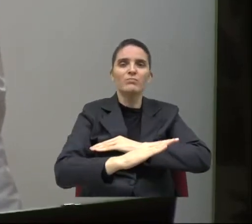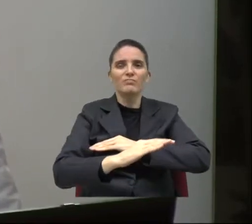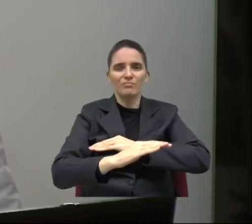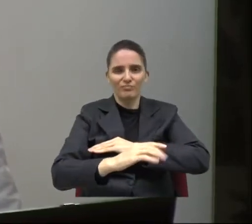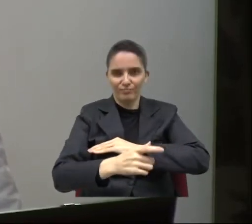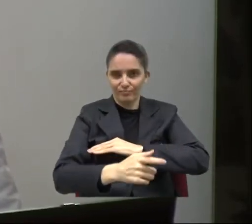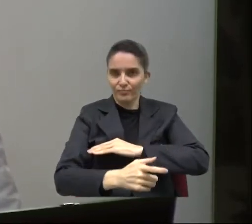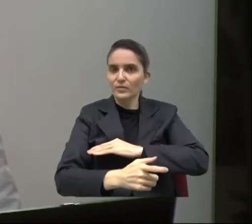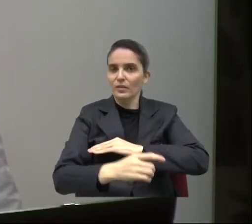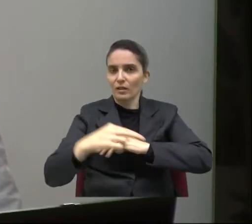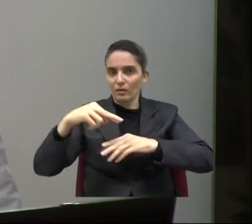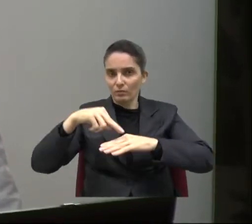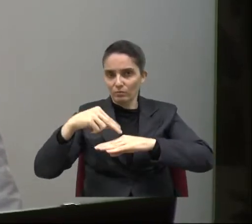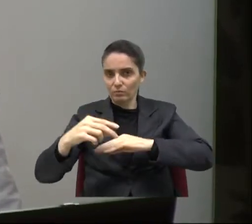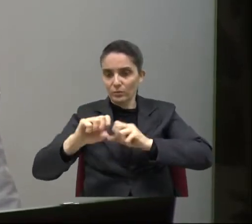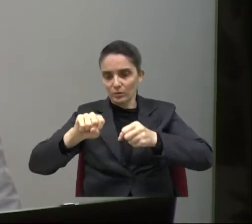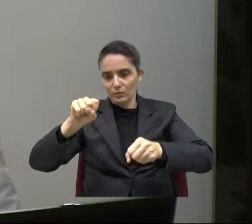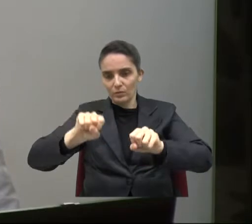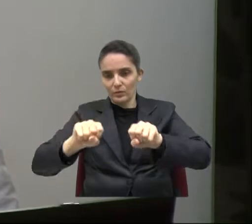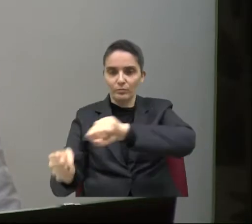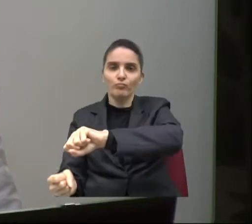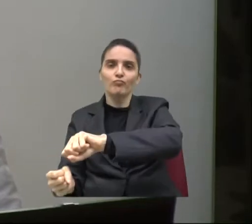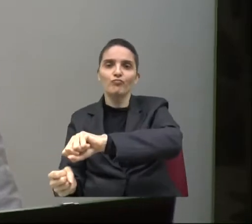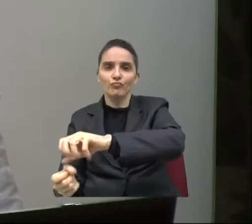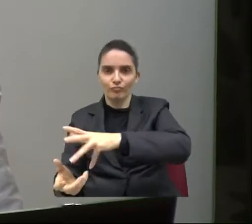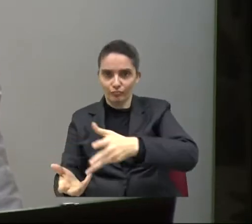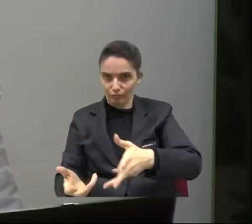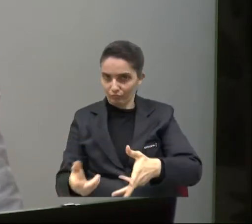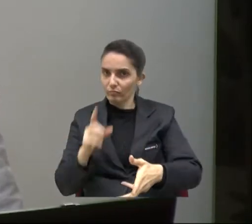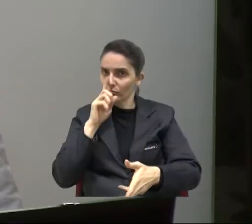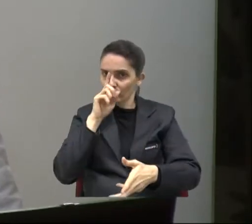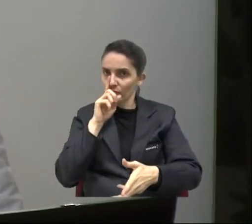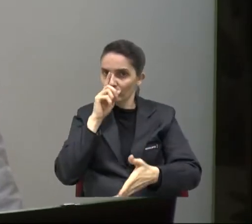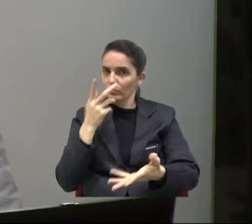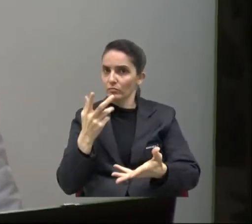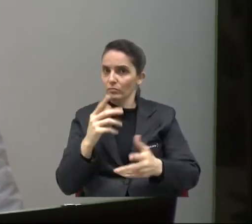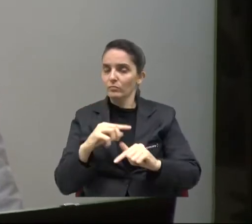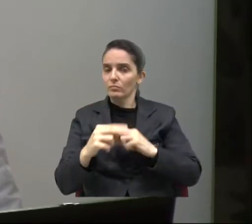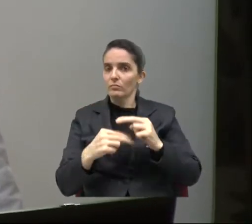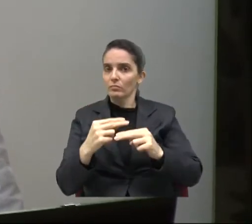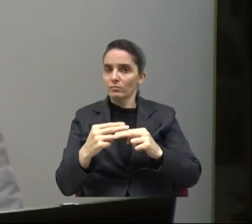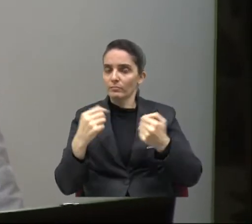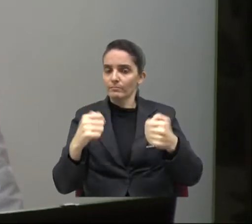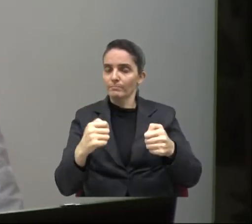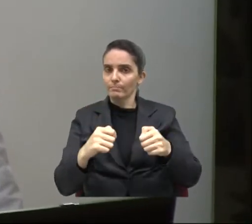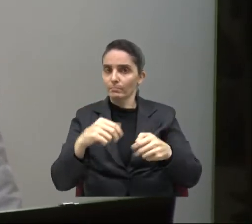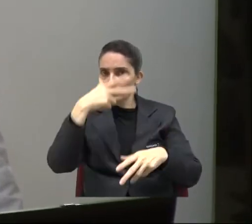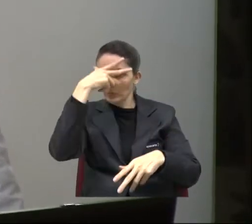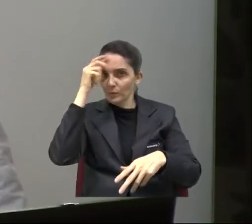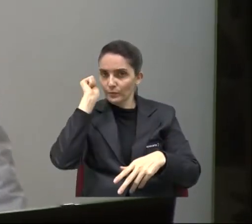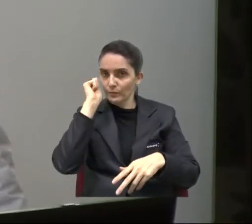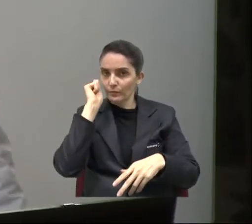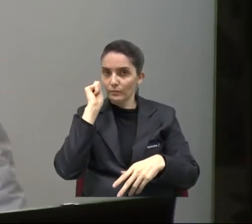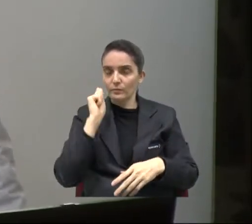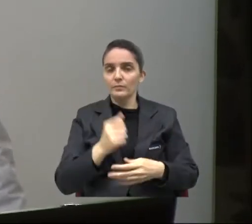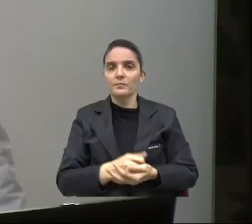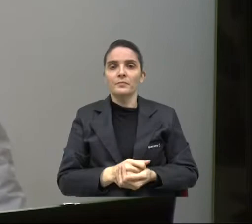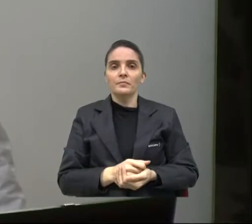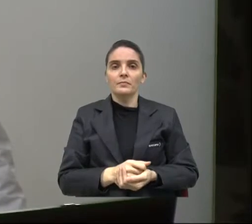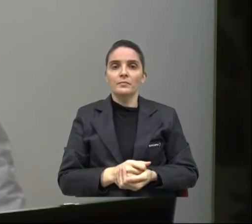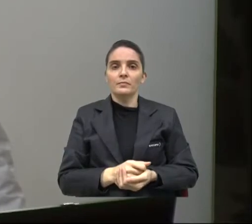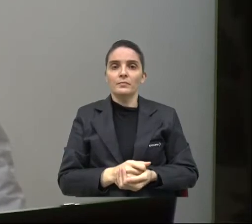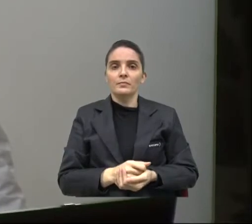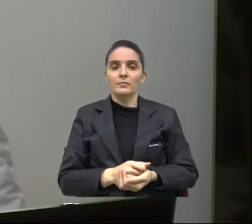há 20 dias atrás. Então, a Comissão dos Atos Executivos está cumprindo o papel dela e fazendo